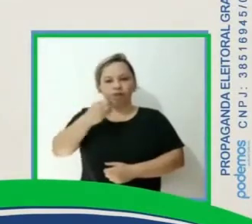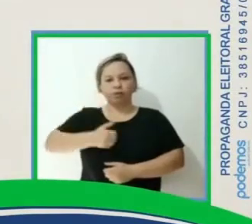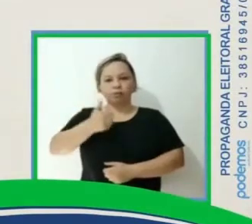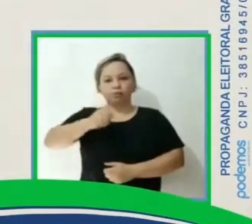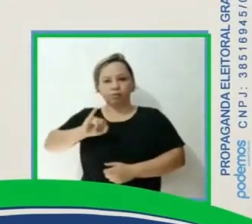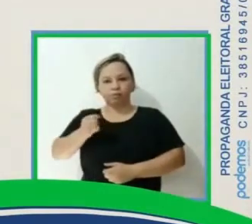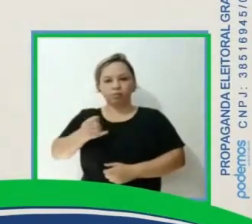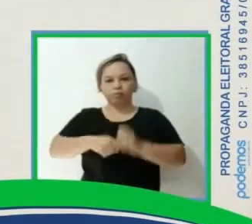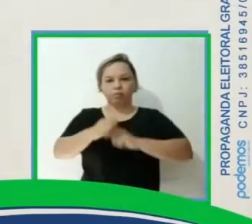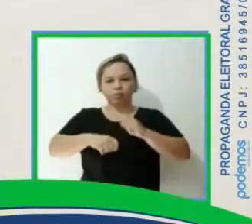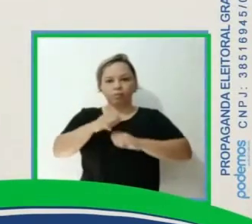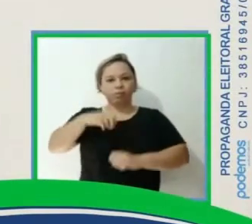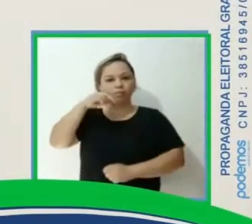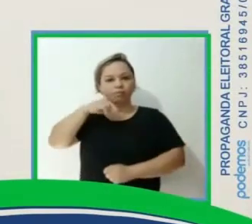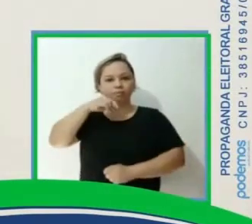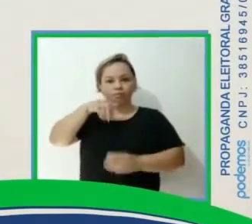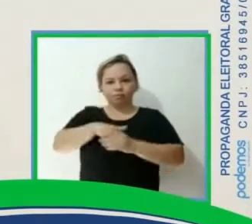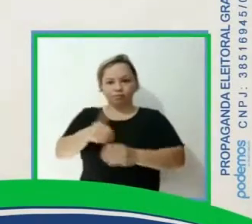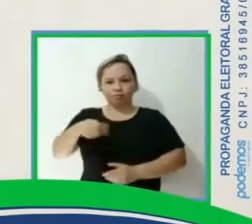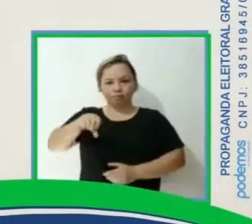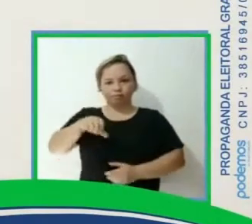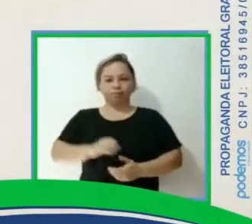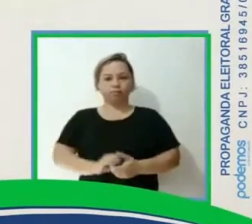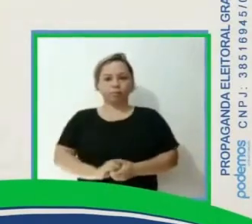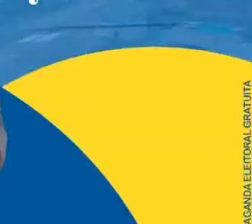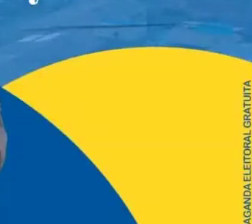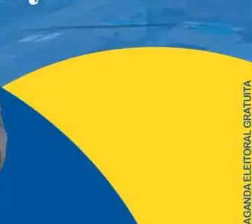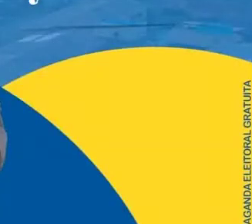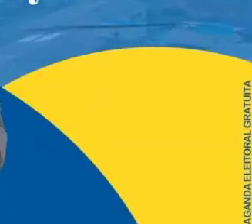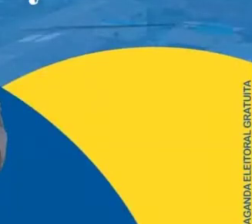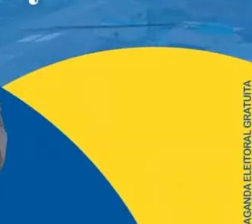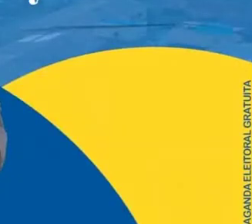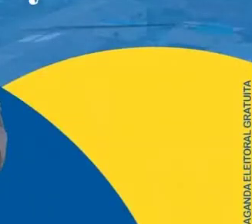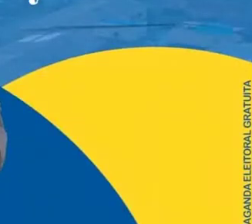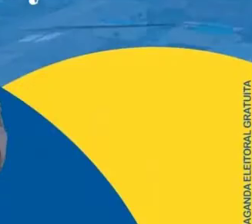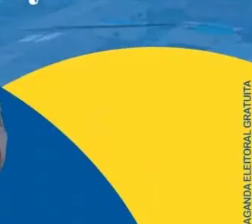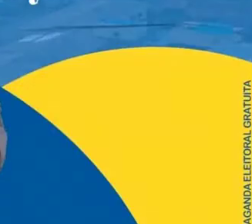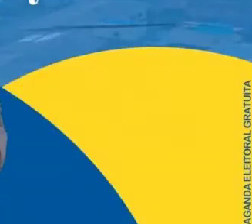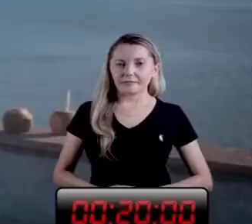para poder, a partir de 1º de janeiro, administrar Natal. Voto 19.